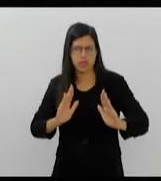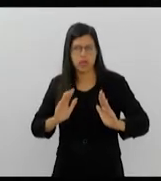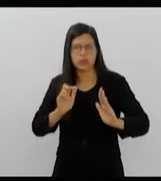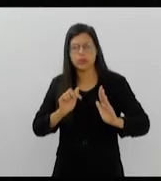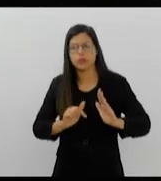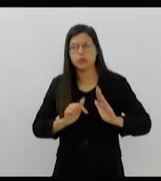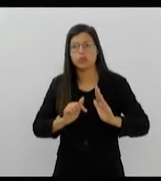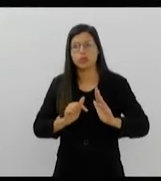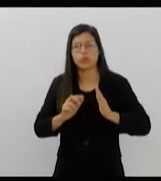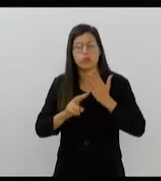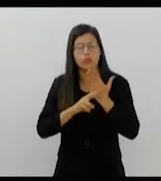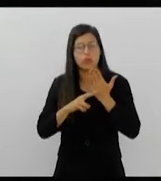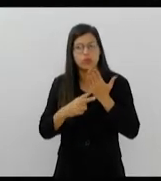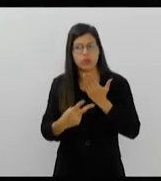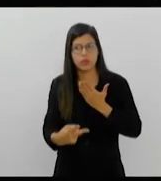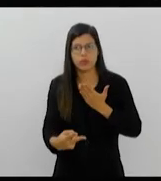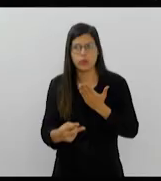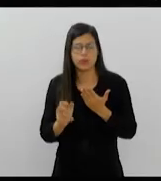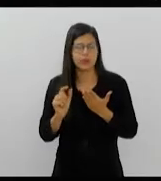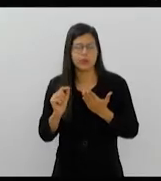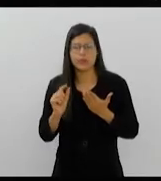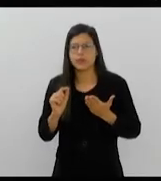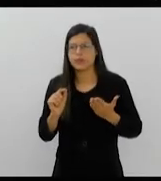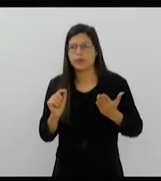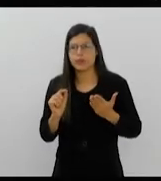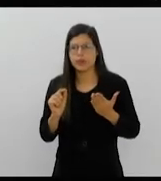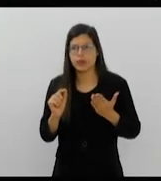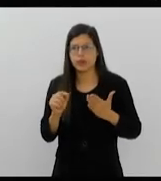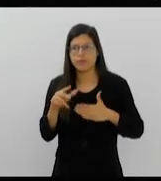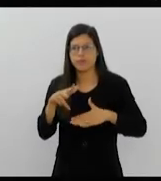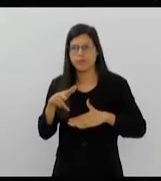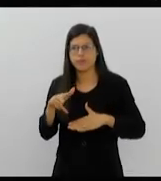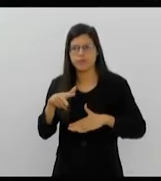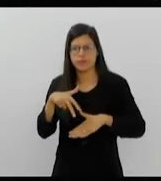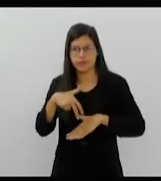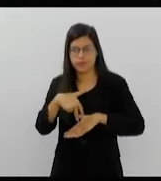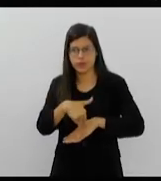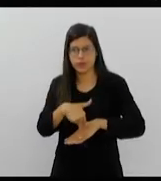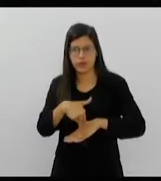de consequência, estou aqui há